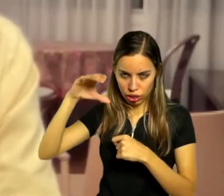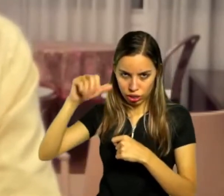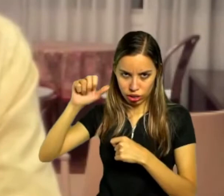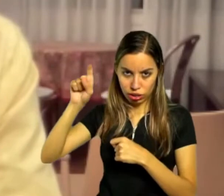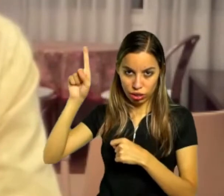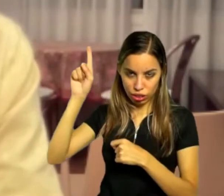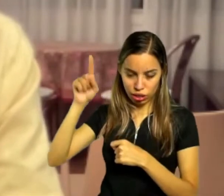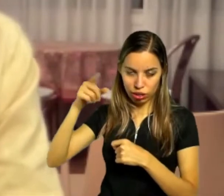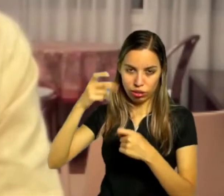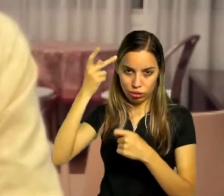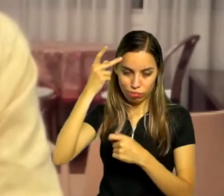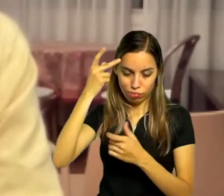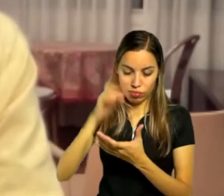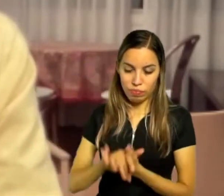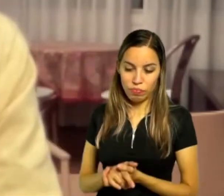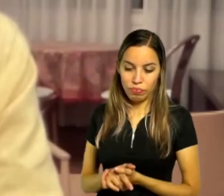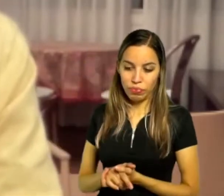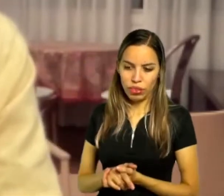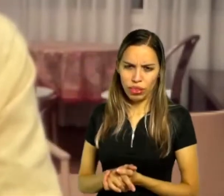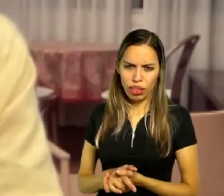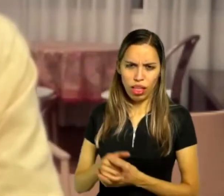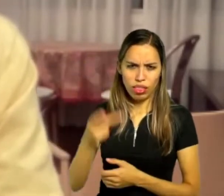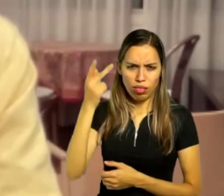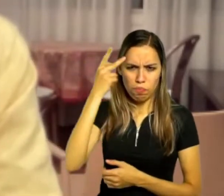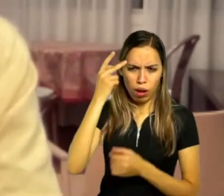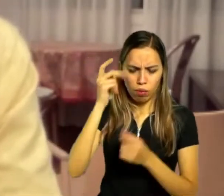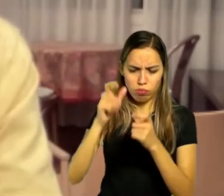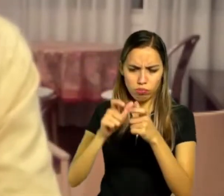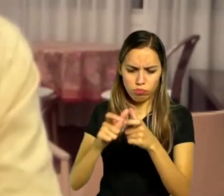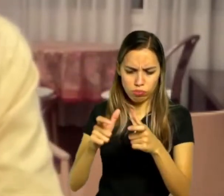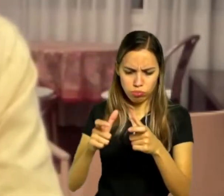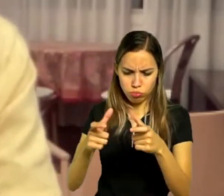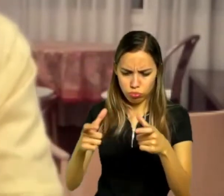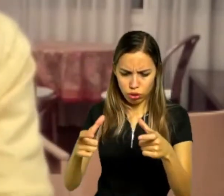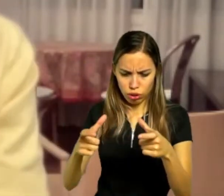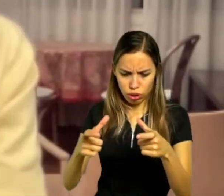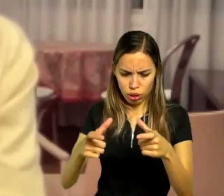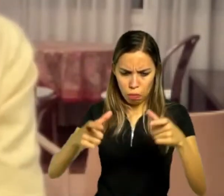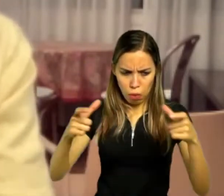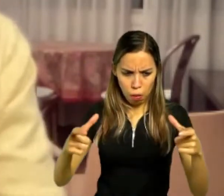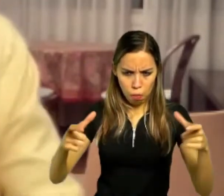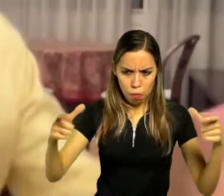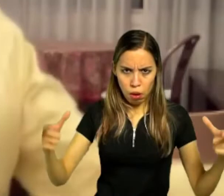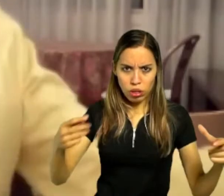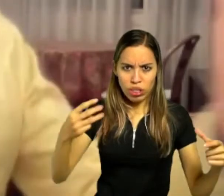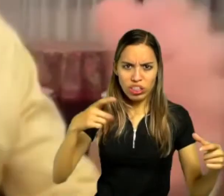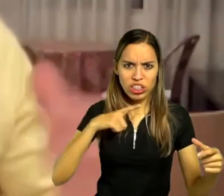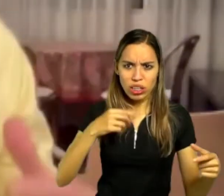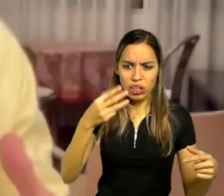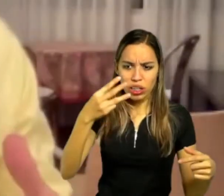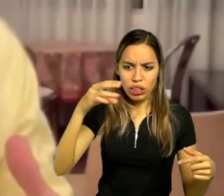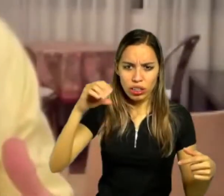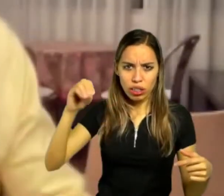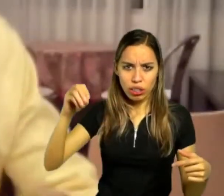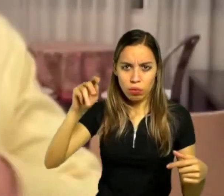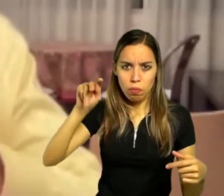anos 60. São Paulo chegou a crescer 300 mil habitantes por ano, por causa da migração interna, que vinham de